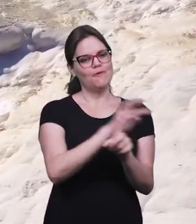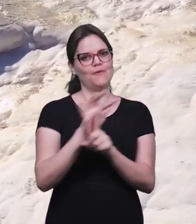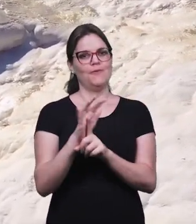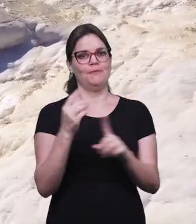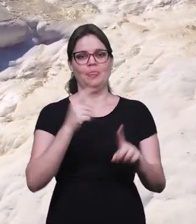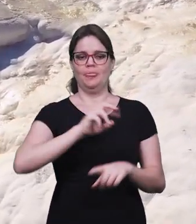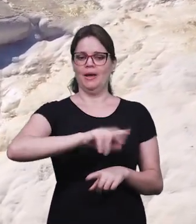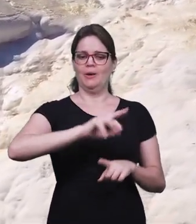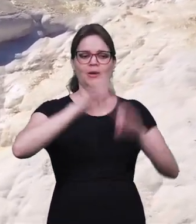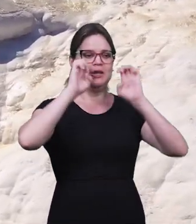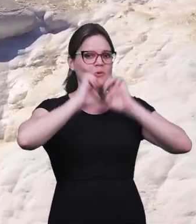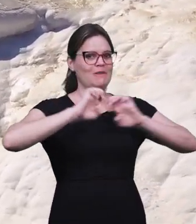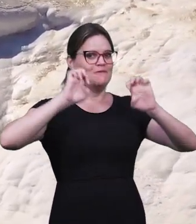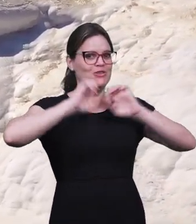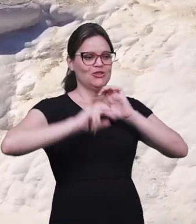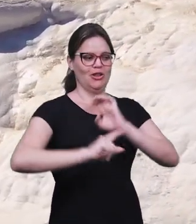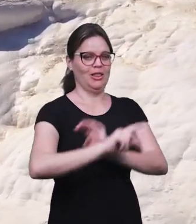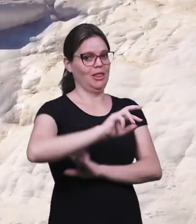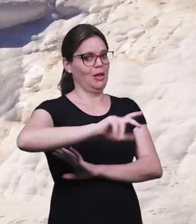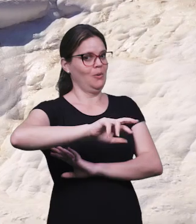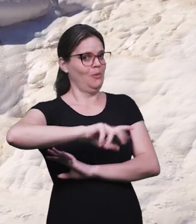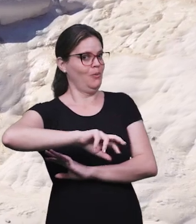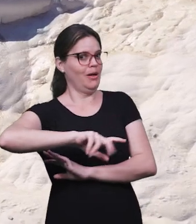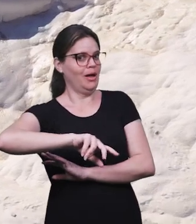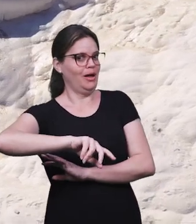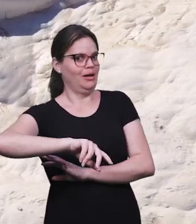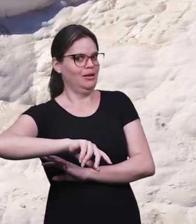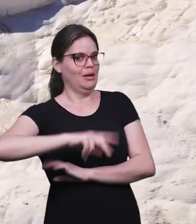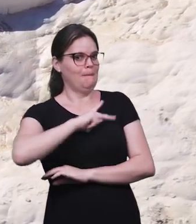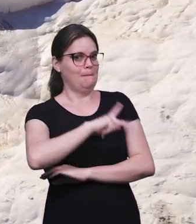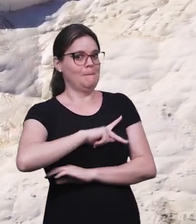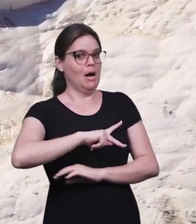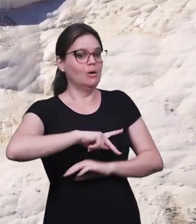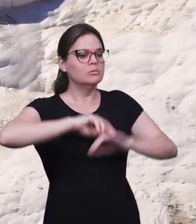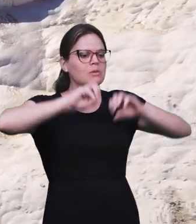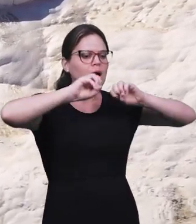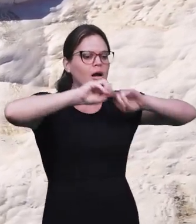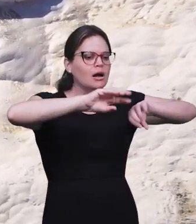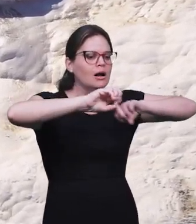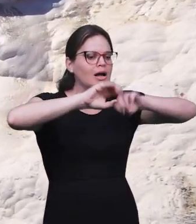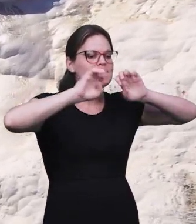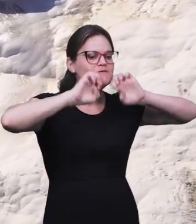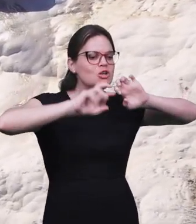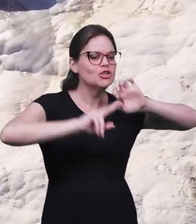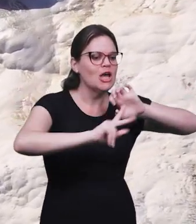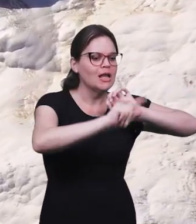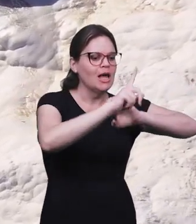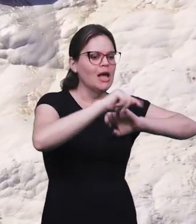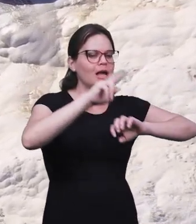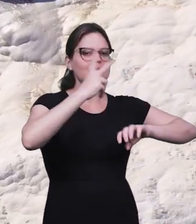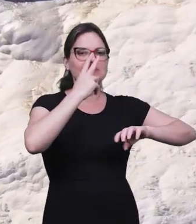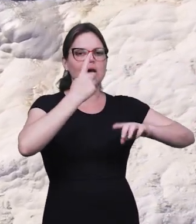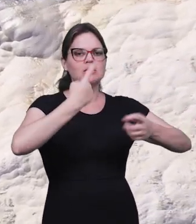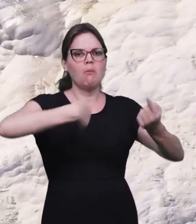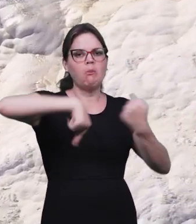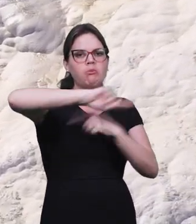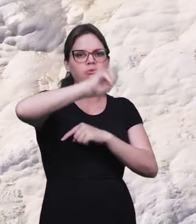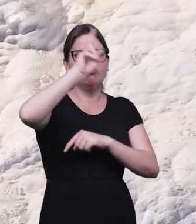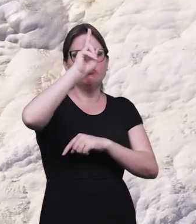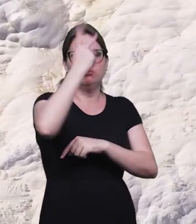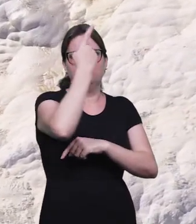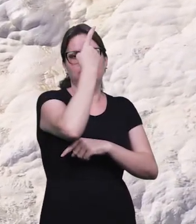evangelho que não era o evangelho que foi ensinado por Paulo. Então ele escreve a carta aos Gálatas,